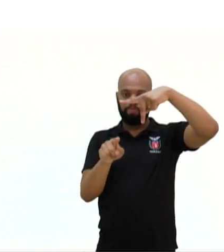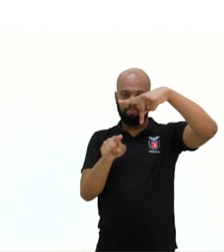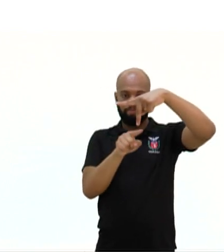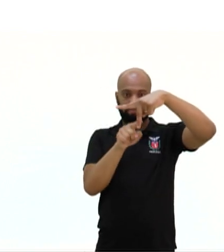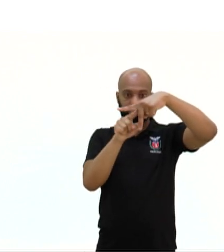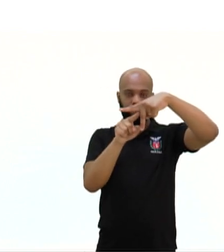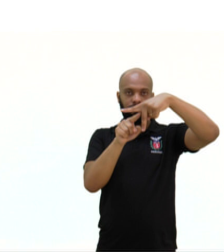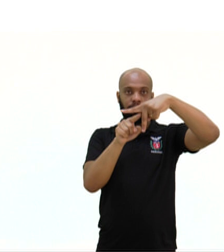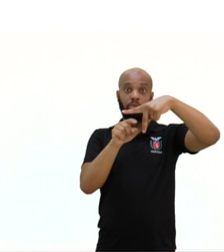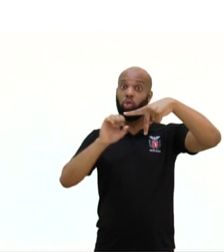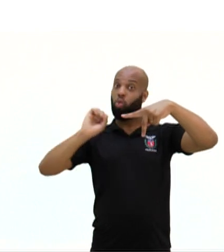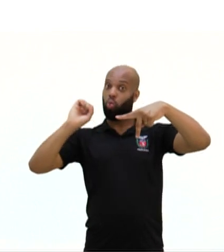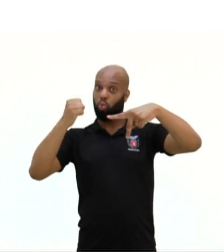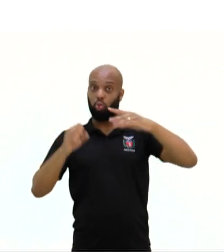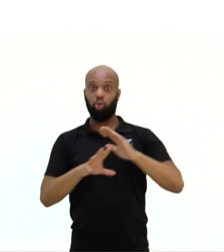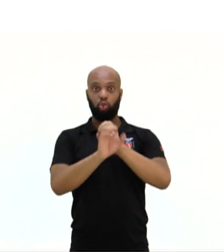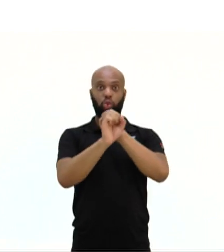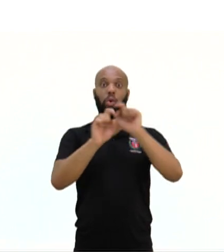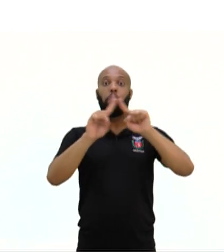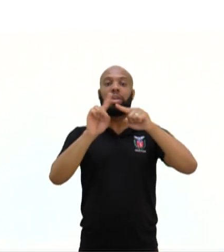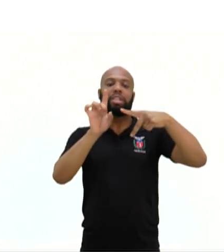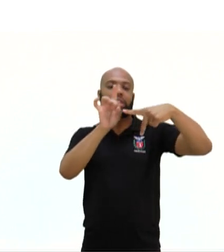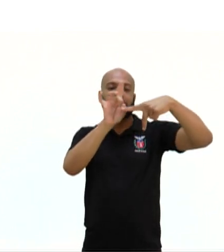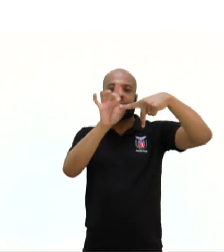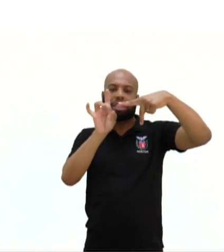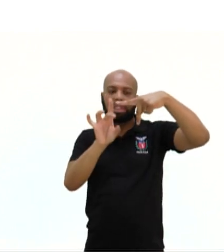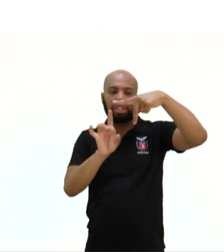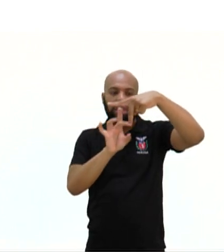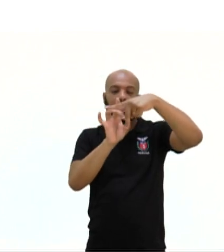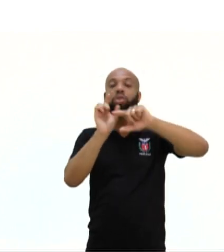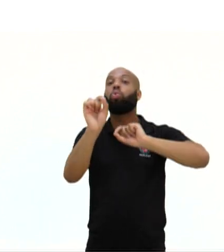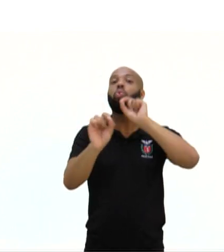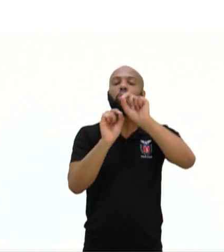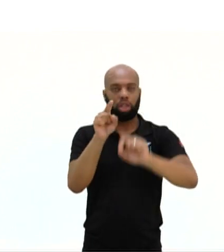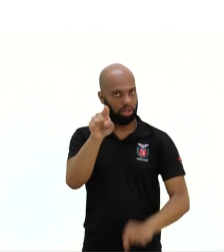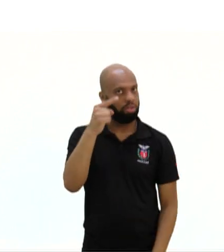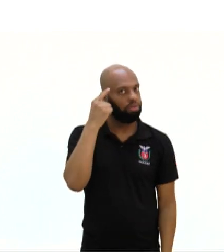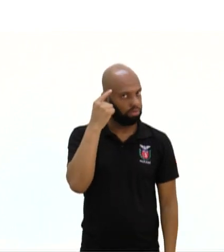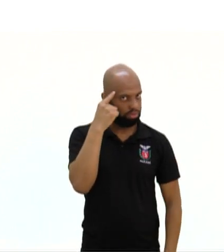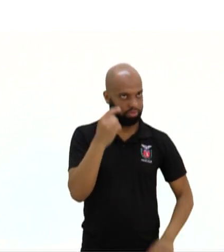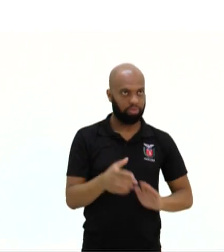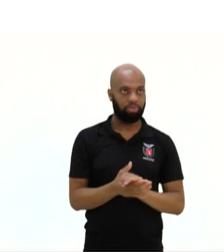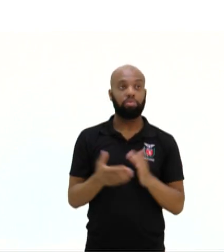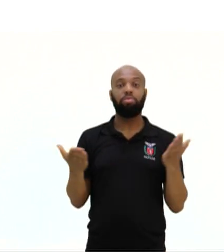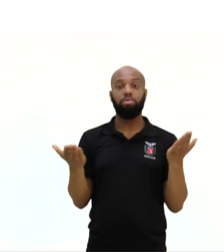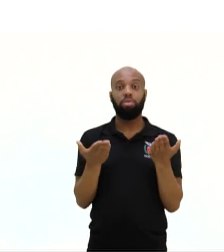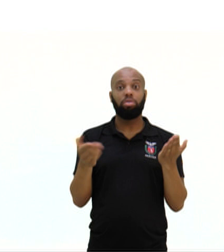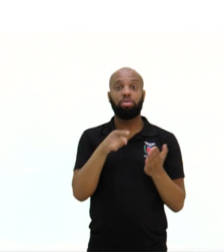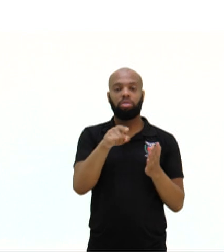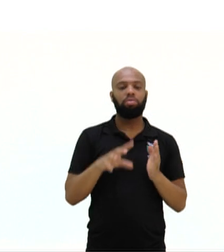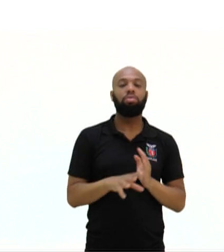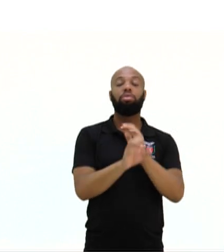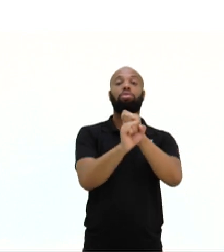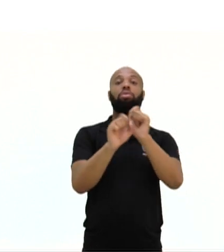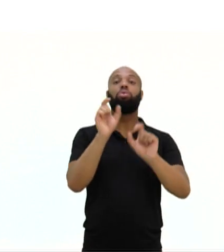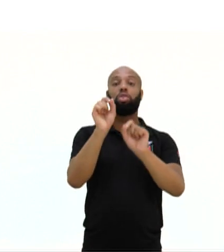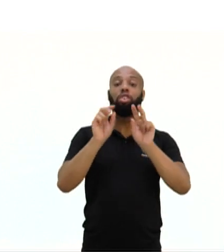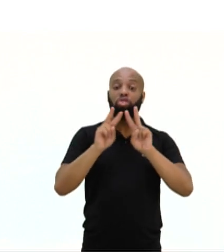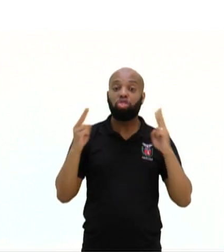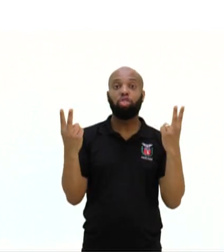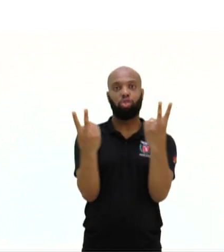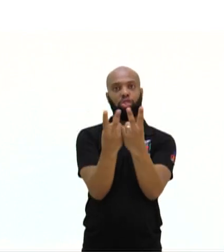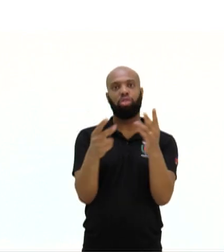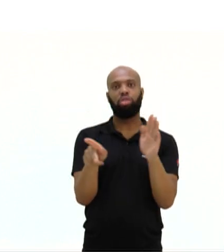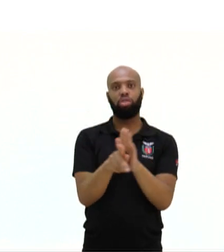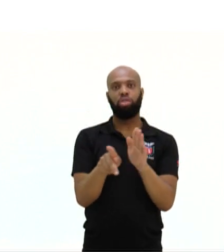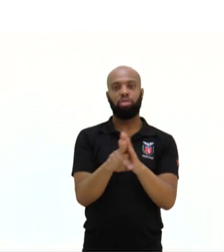iguais. Quanto que vale cada ladinho do quadrado? Pensem aí. Agora eu quero que vocês calculem o volume dessa pirâmide. Então, vocês